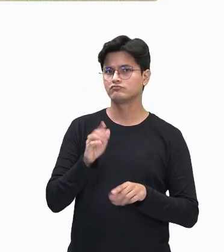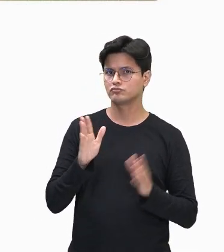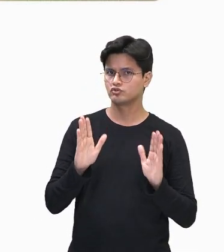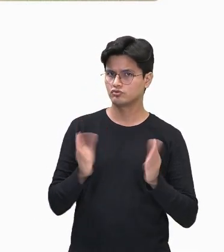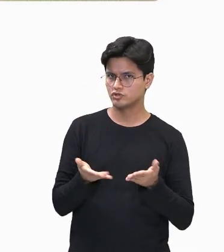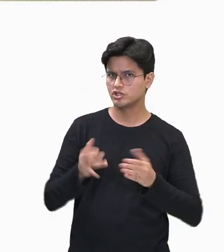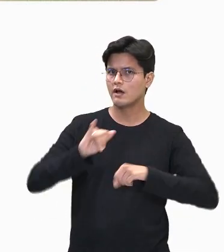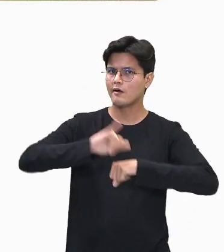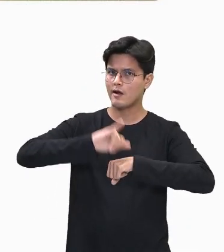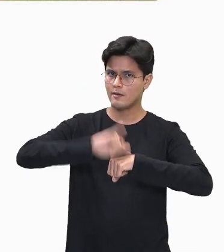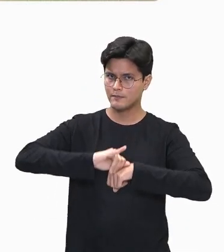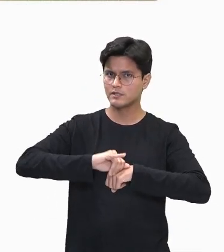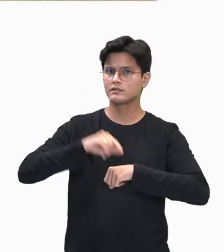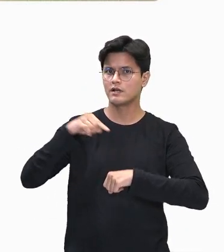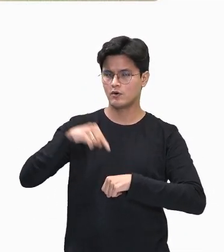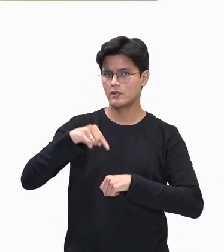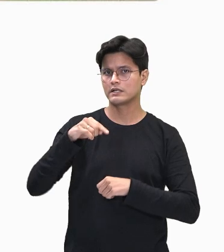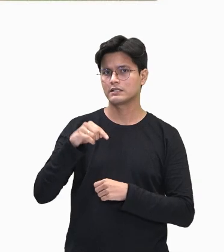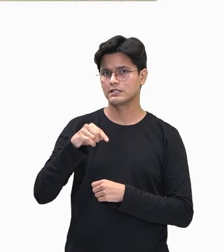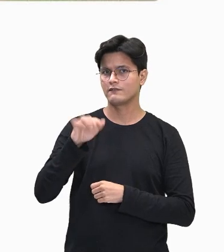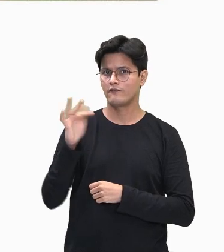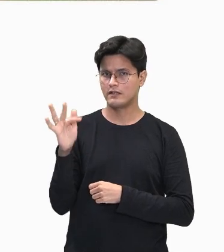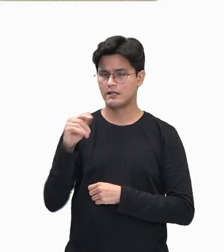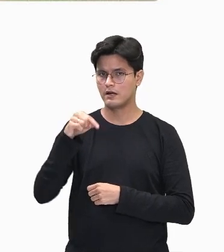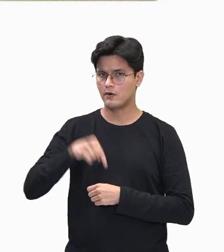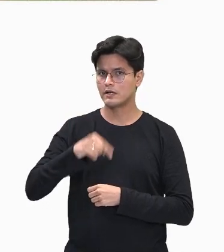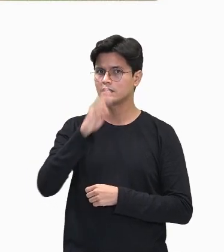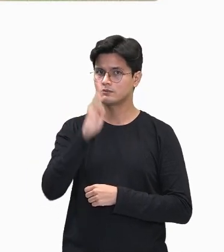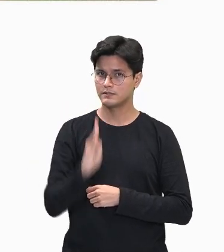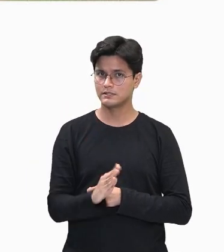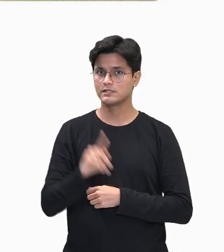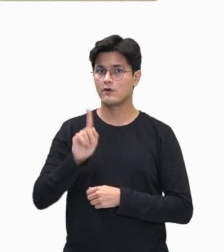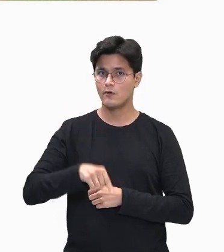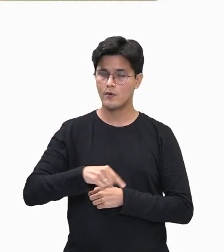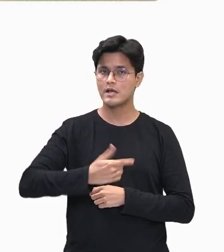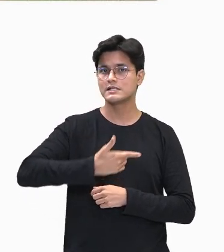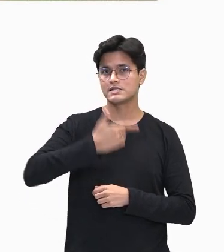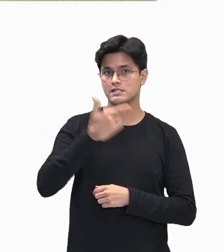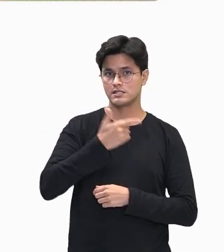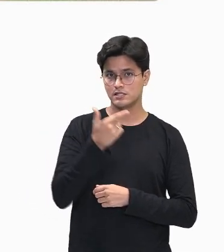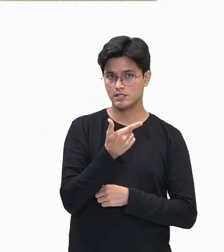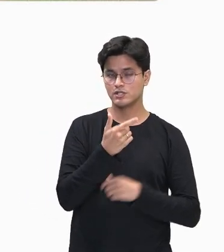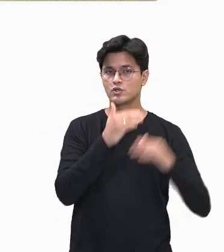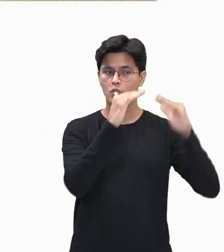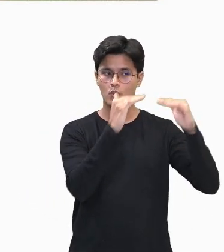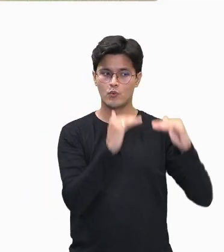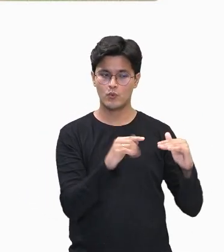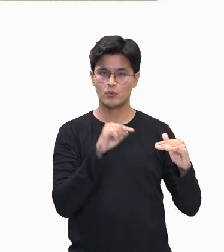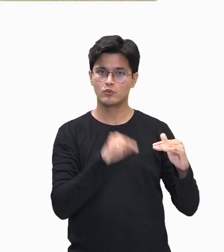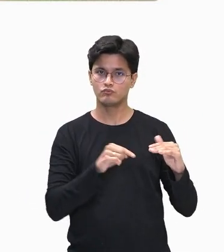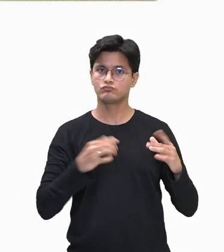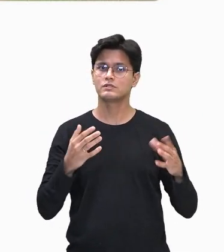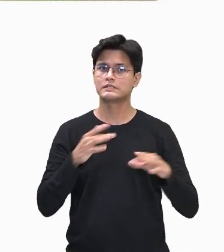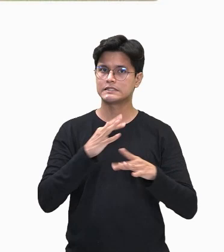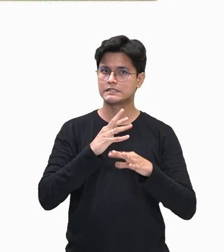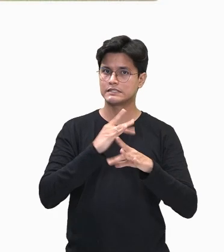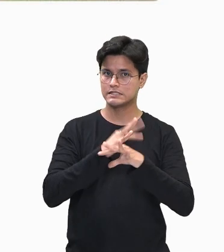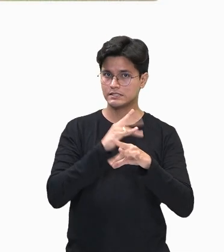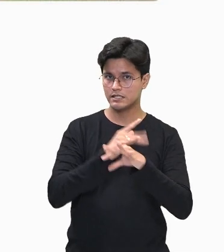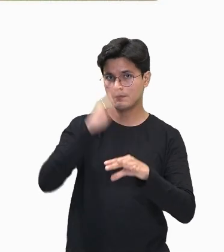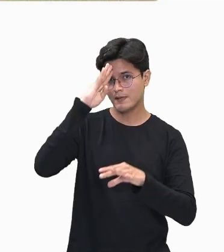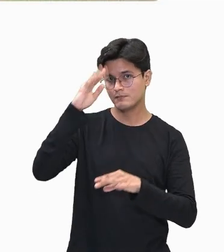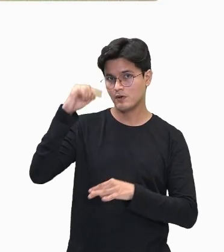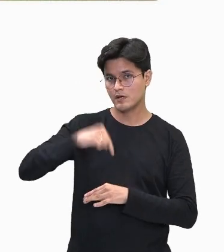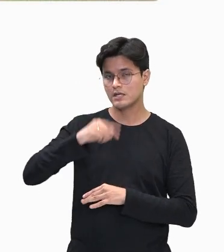do Brasil, né? É a segunda metrópole brasileira, né? Tem uma